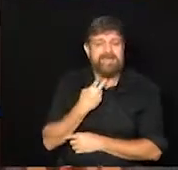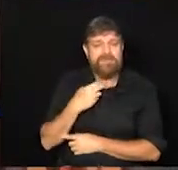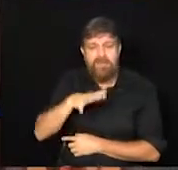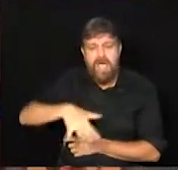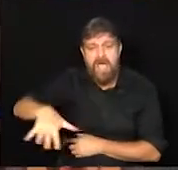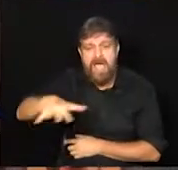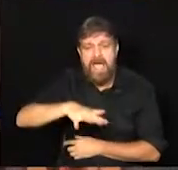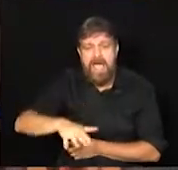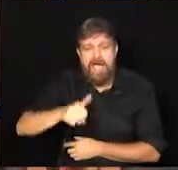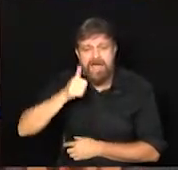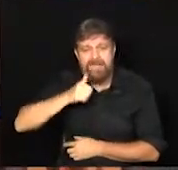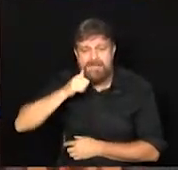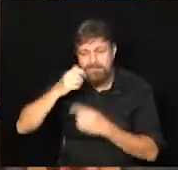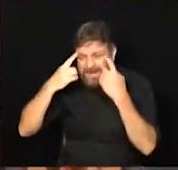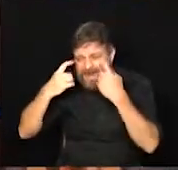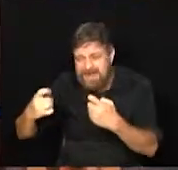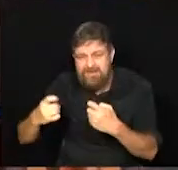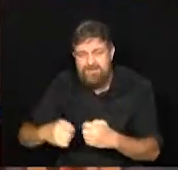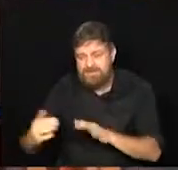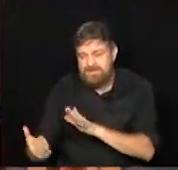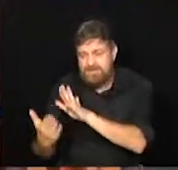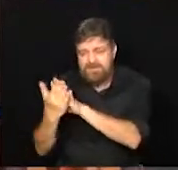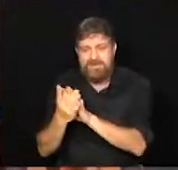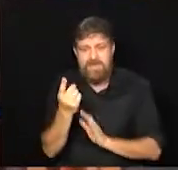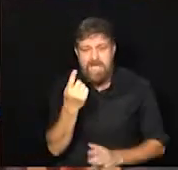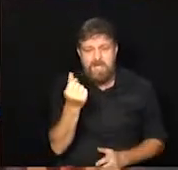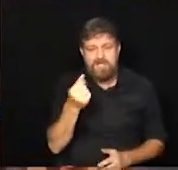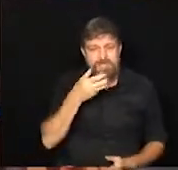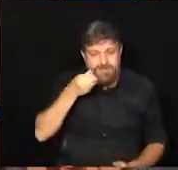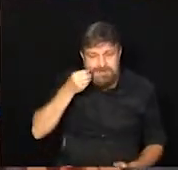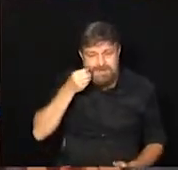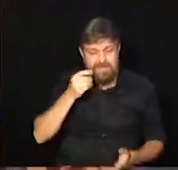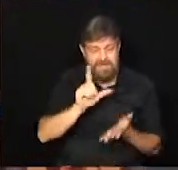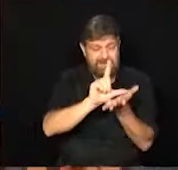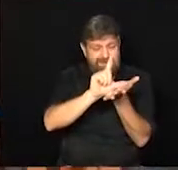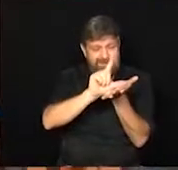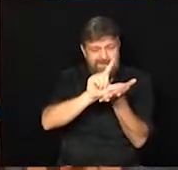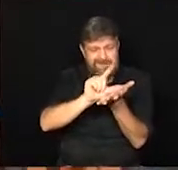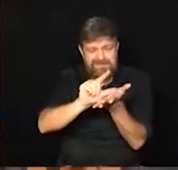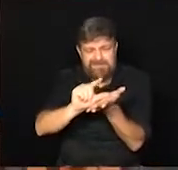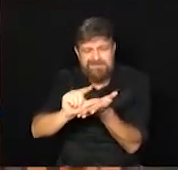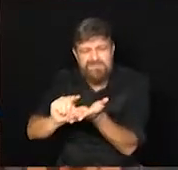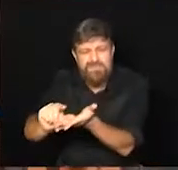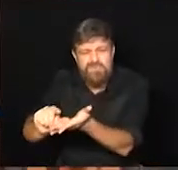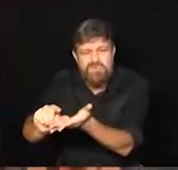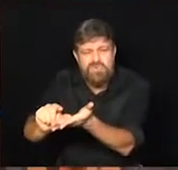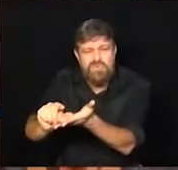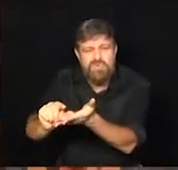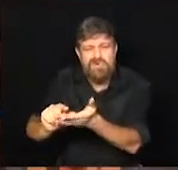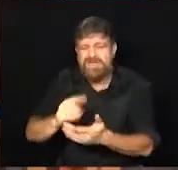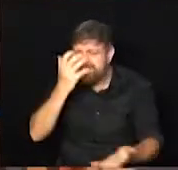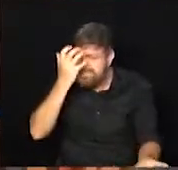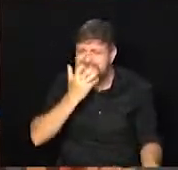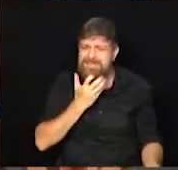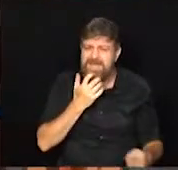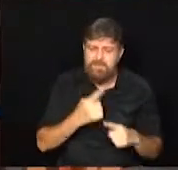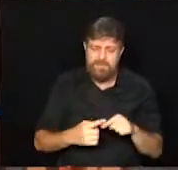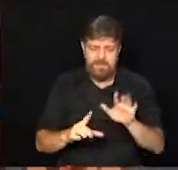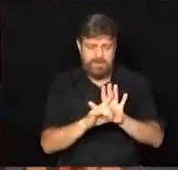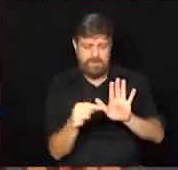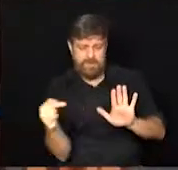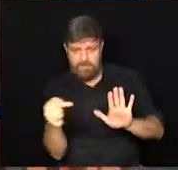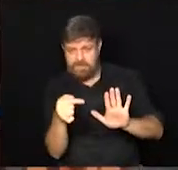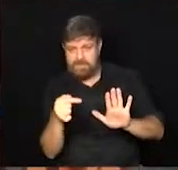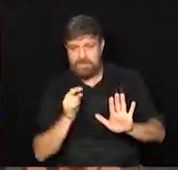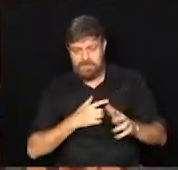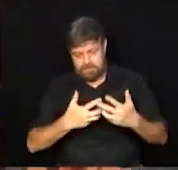pauta. E o que a gente está vendo é isso. E isso é tão sério, porque uma lei como essa, que